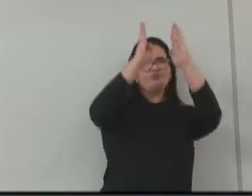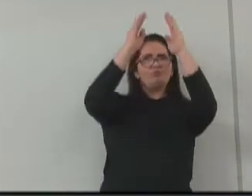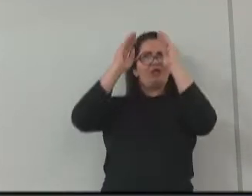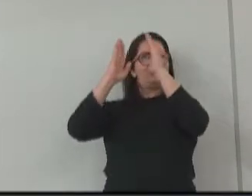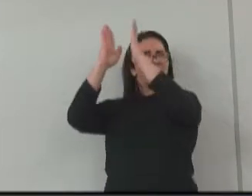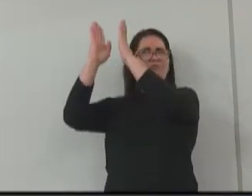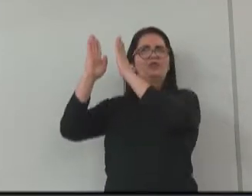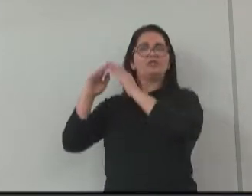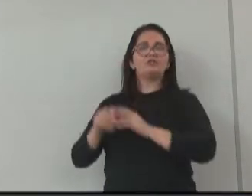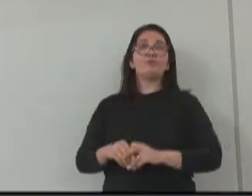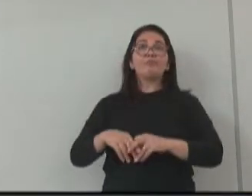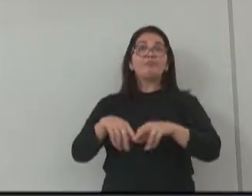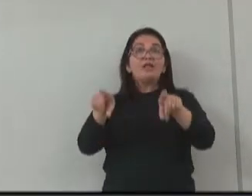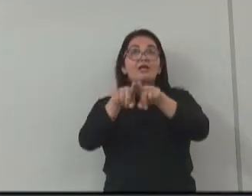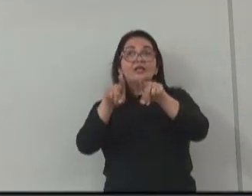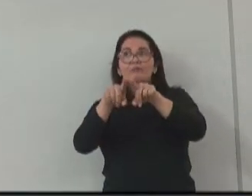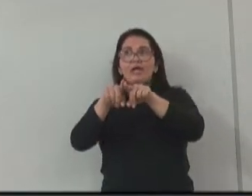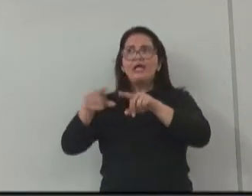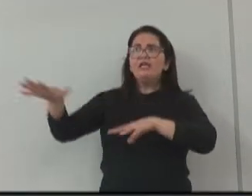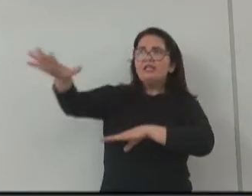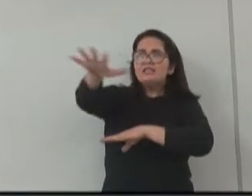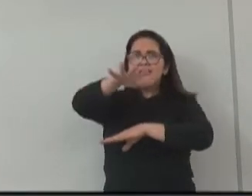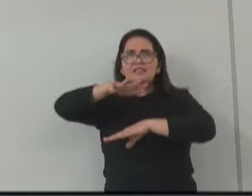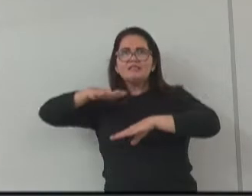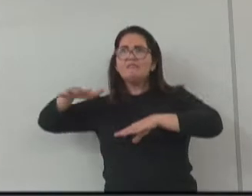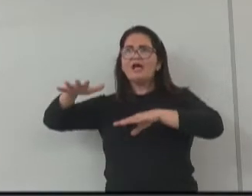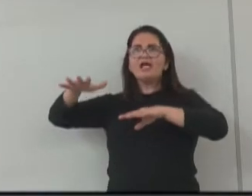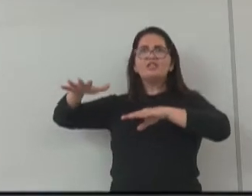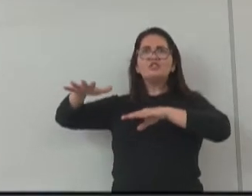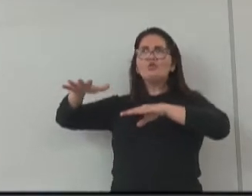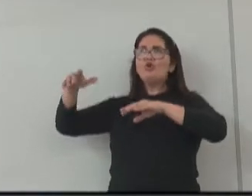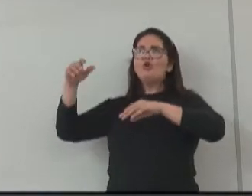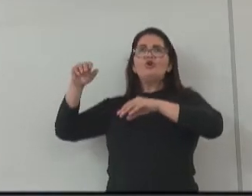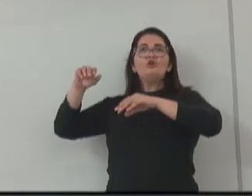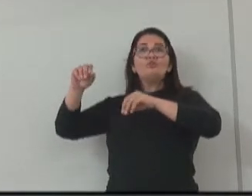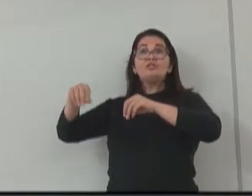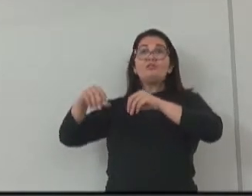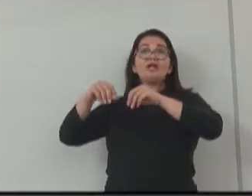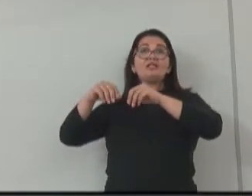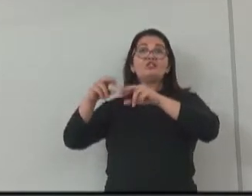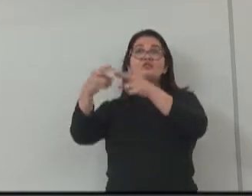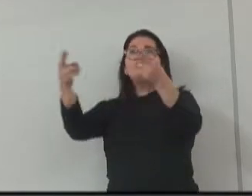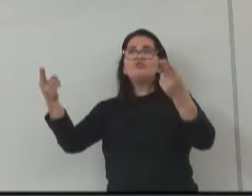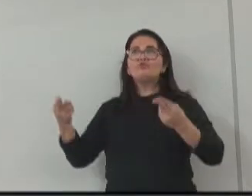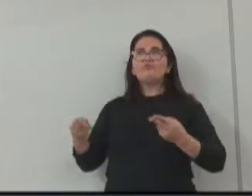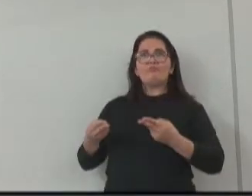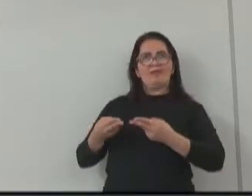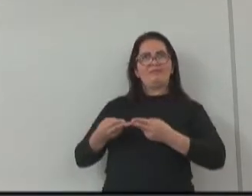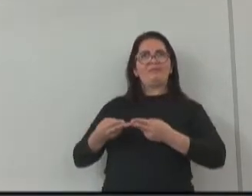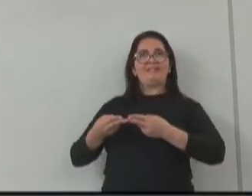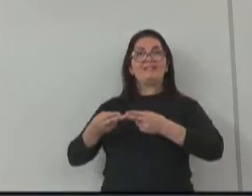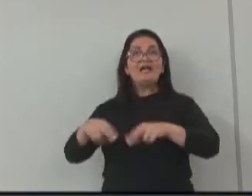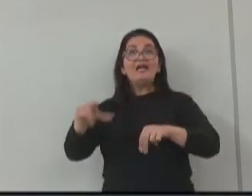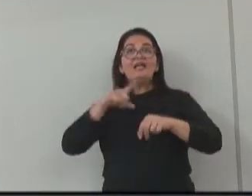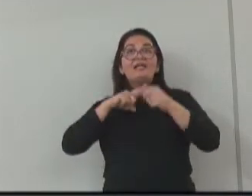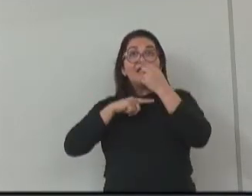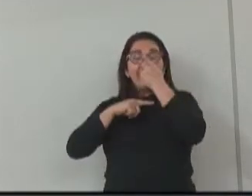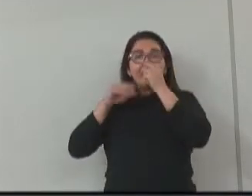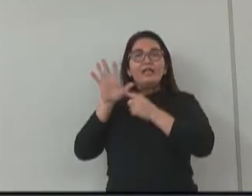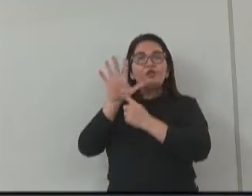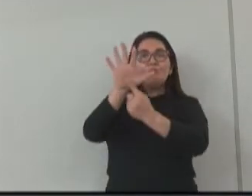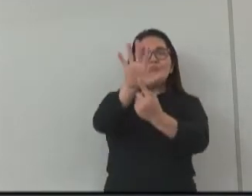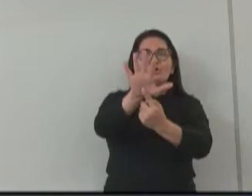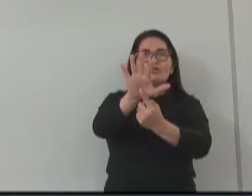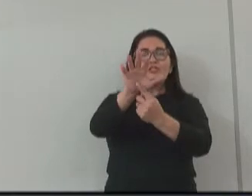Espaços geográficos, unidades políticas administrativas do Brasil e representações cartográficas. Essas